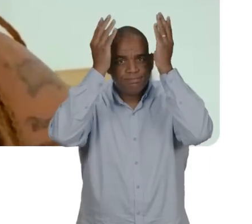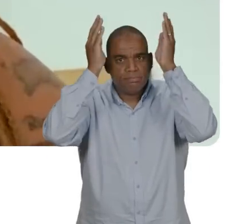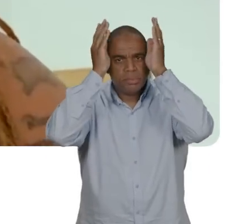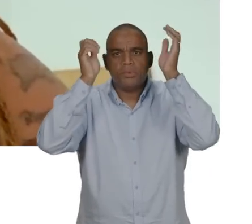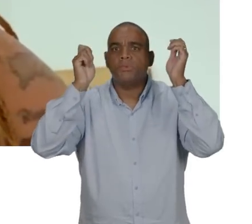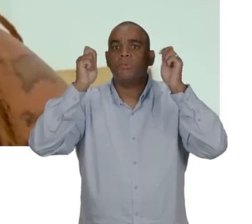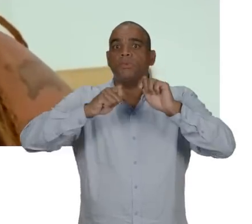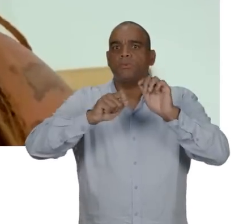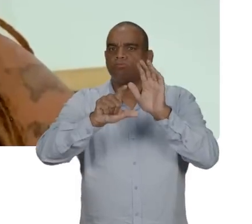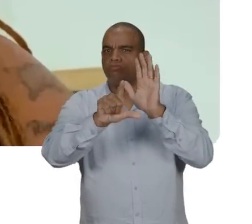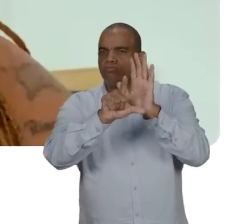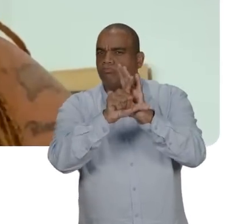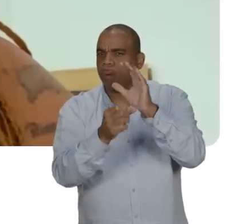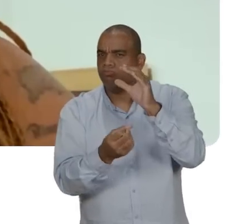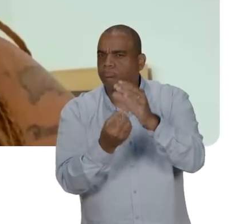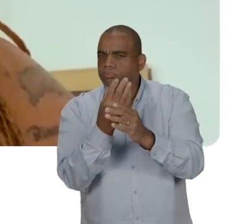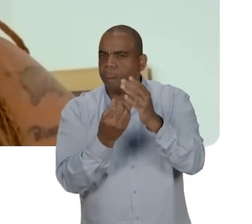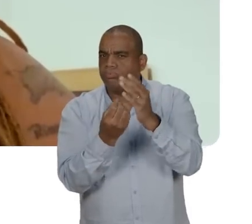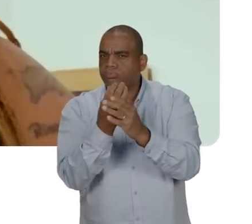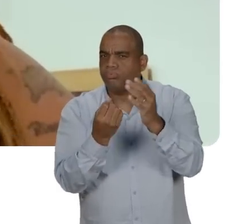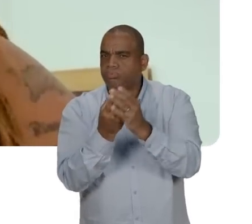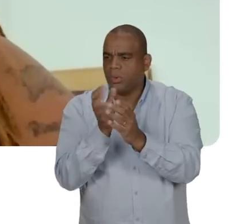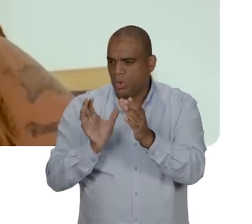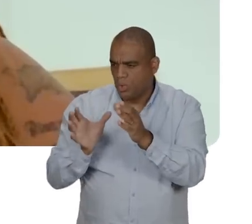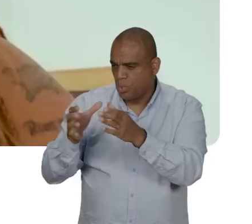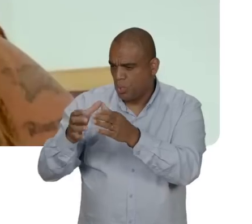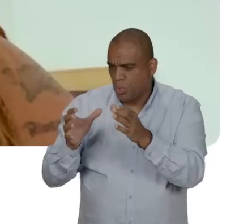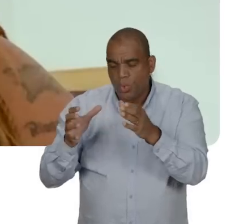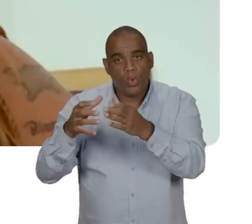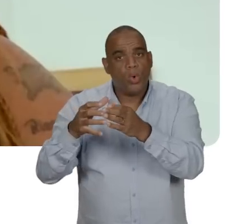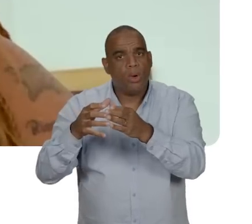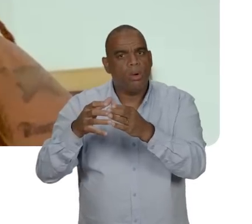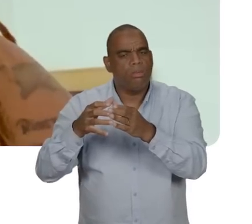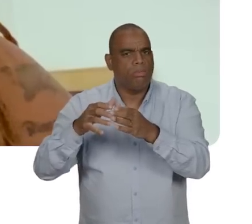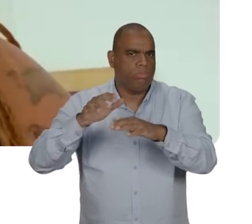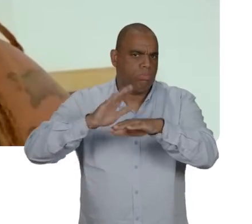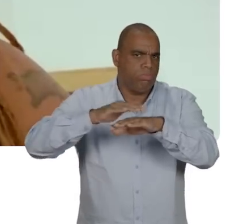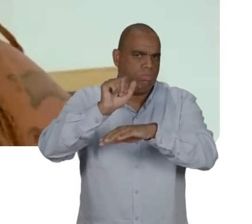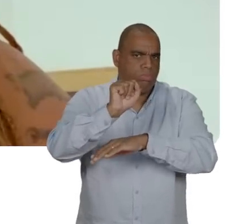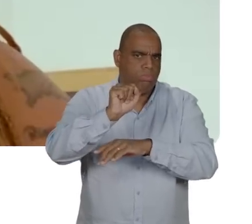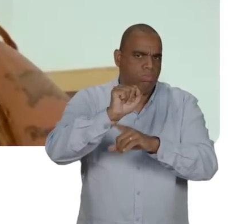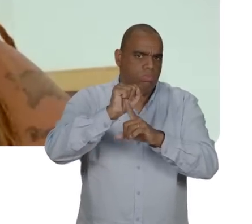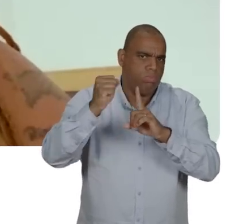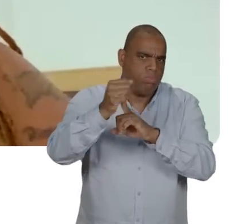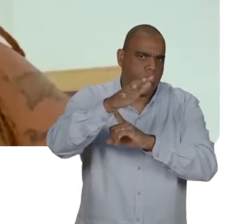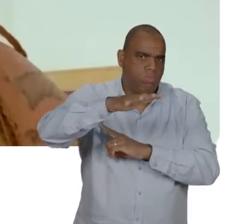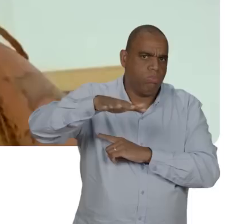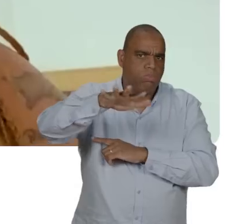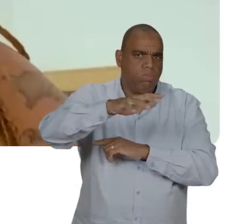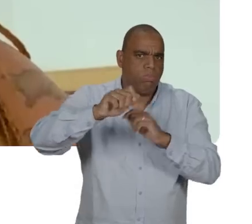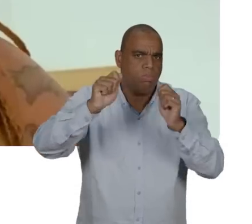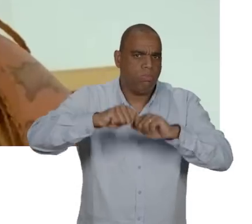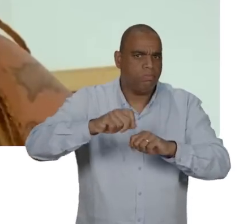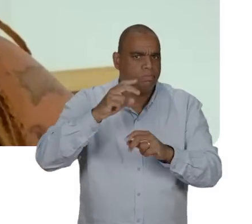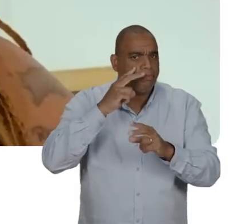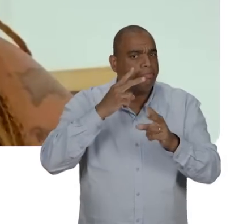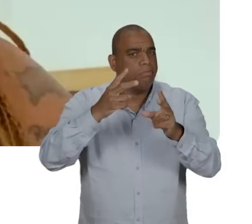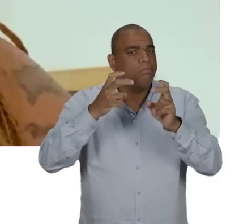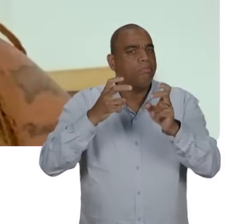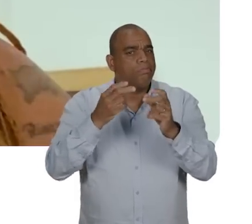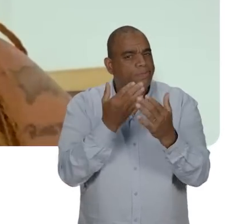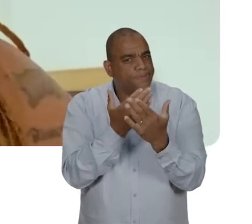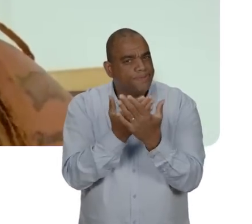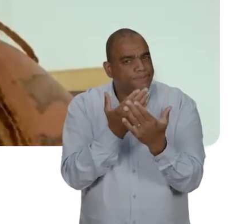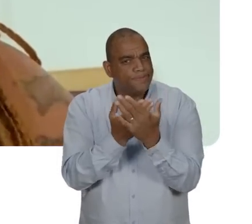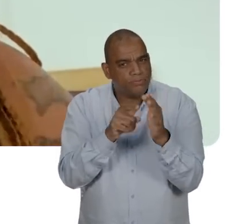de implementar uma agenda de direitos, não só para esses grupos, né, de pessoas negras e indígenas, mas também para toda a sociedade. Então, o que a